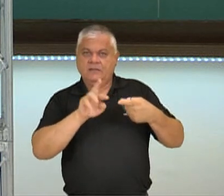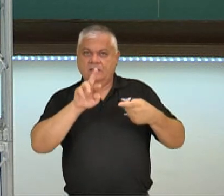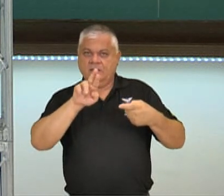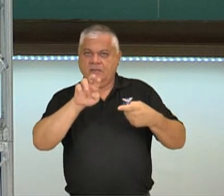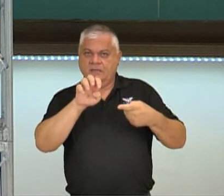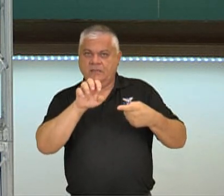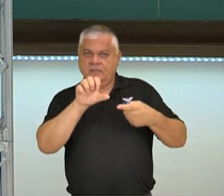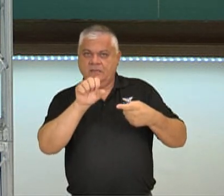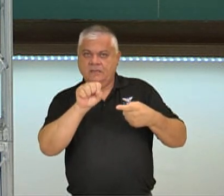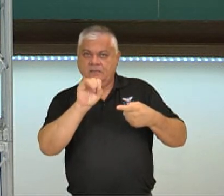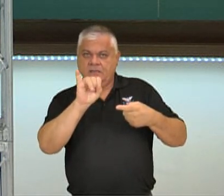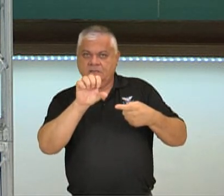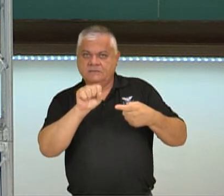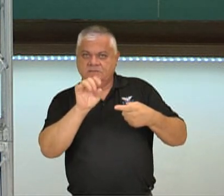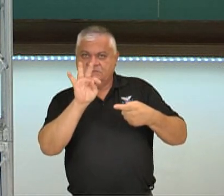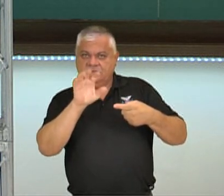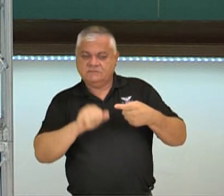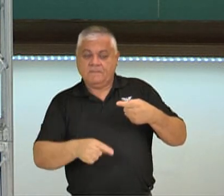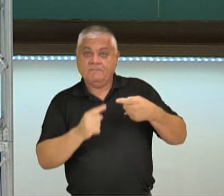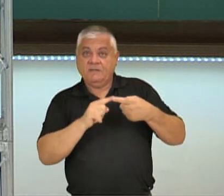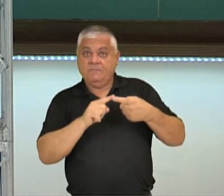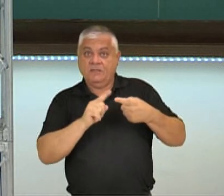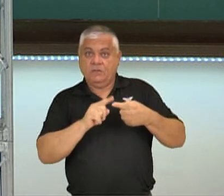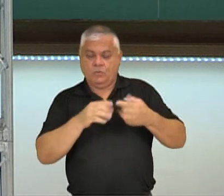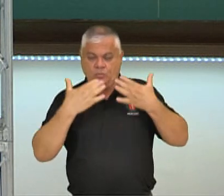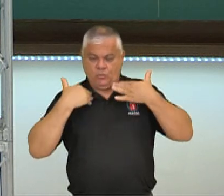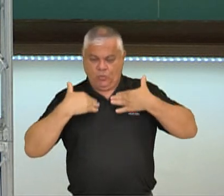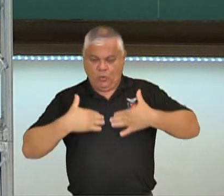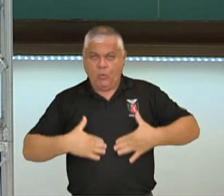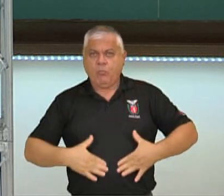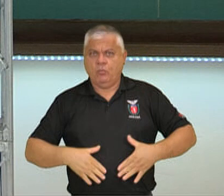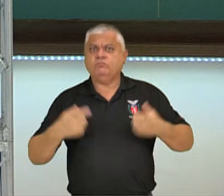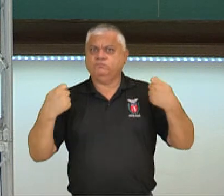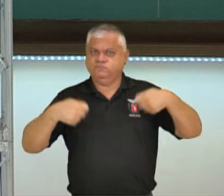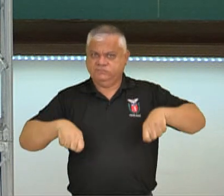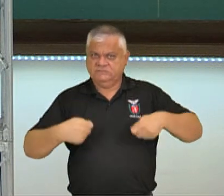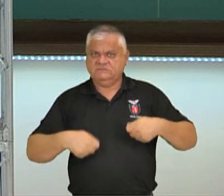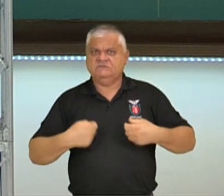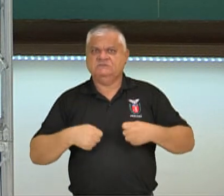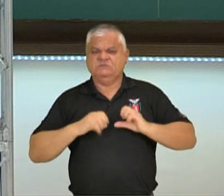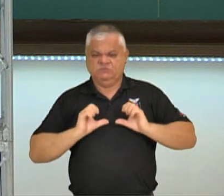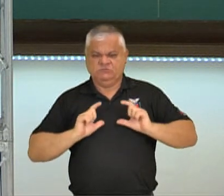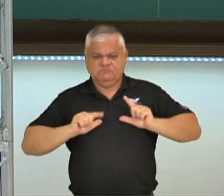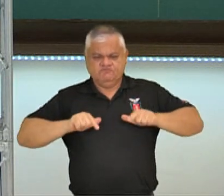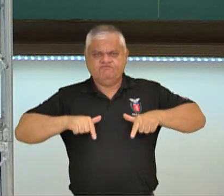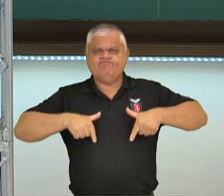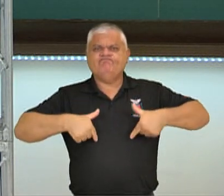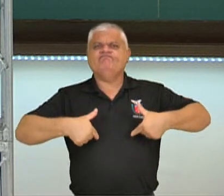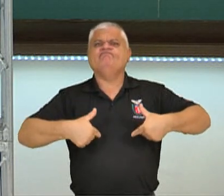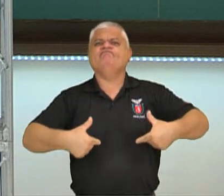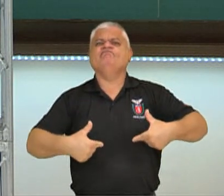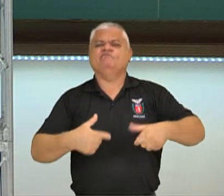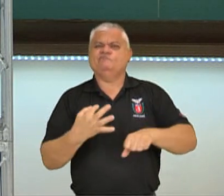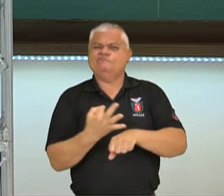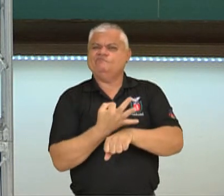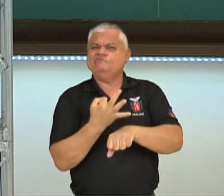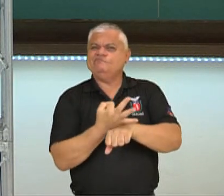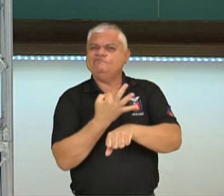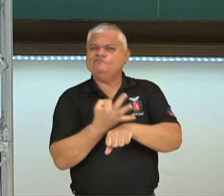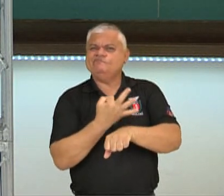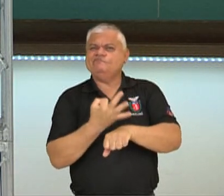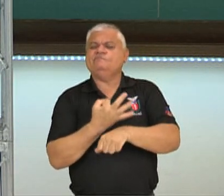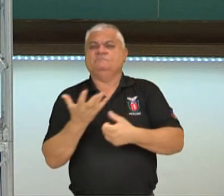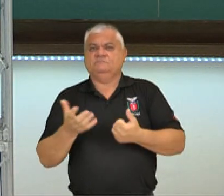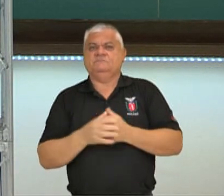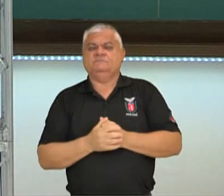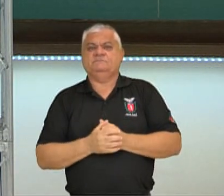resistência. Primeiro, o aspecto biológico, que é resistir a um esforço físico mais prolongado.